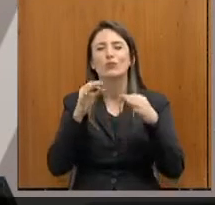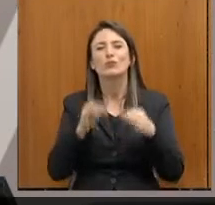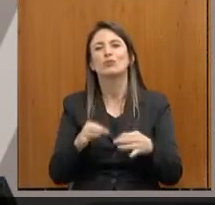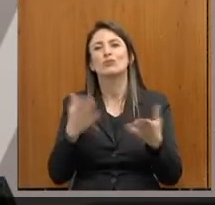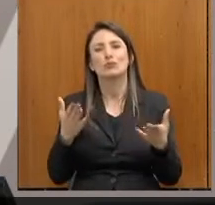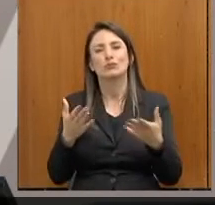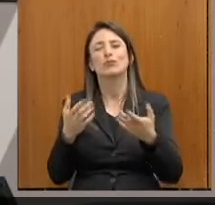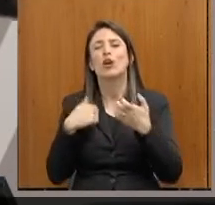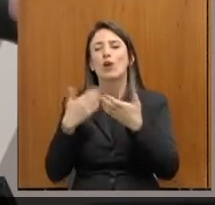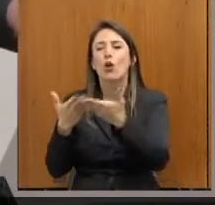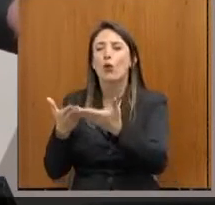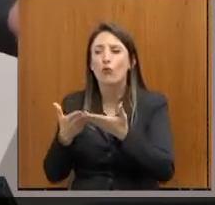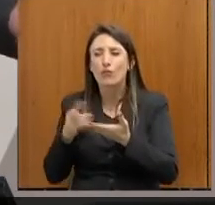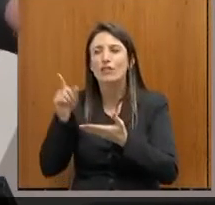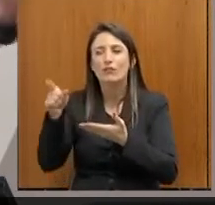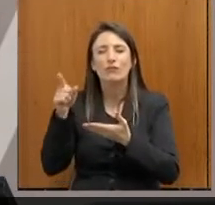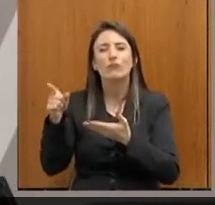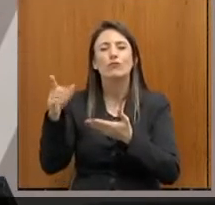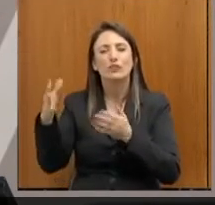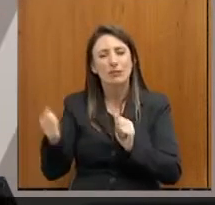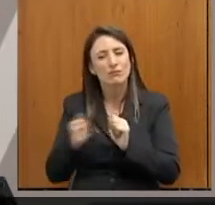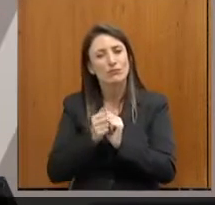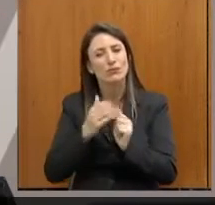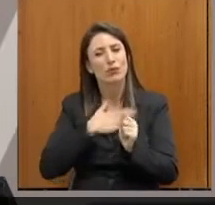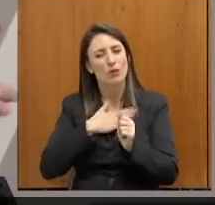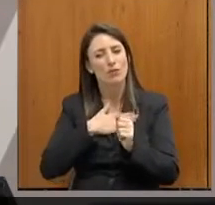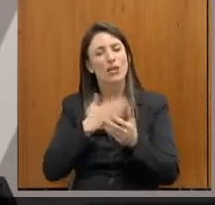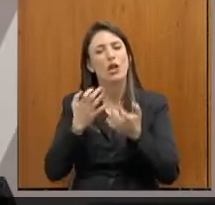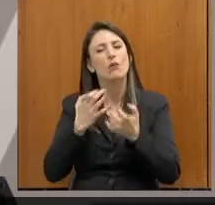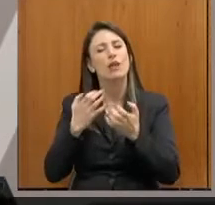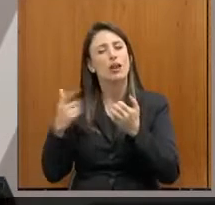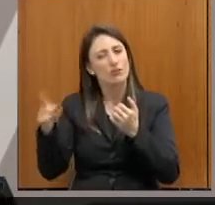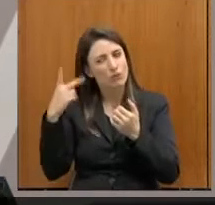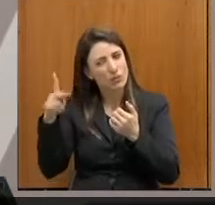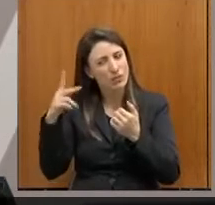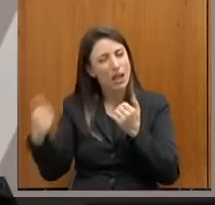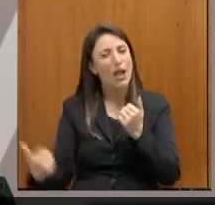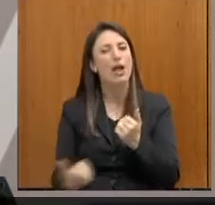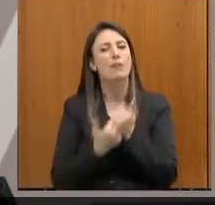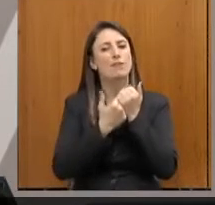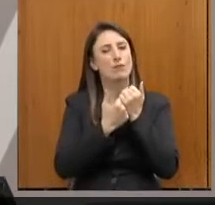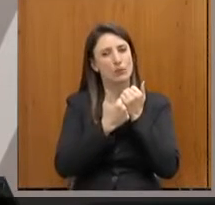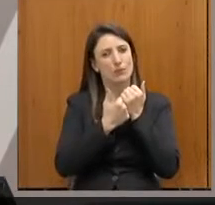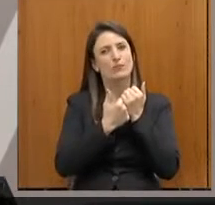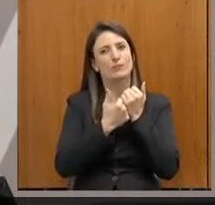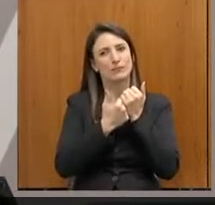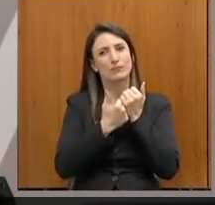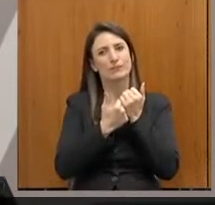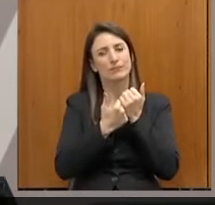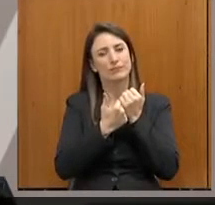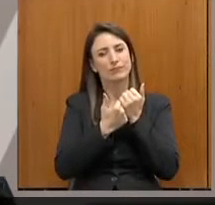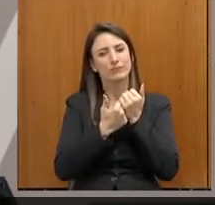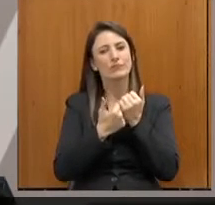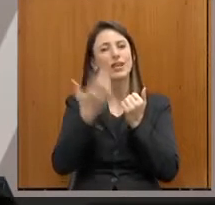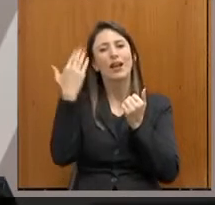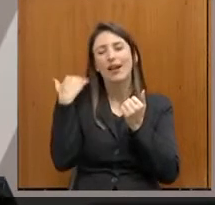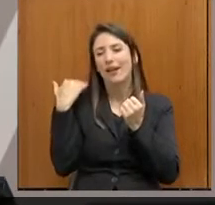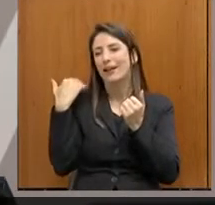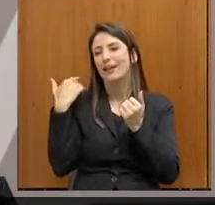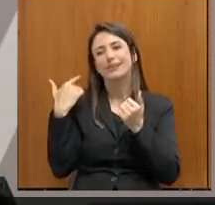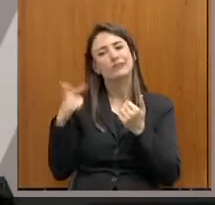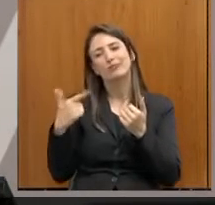que se junte a mim gostaria muito de poder contar com seu apoio e quantos privilégio infelizmente não tive na votação